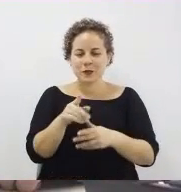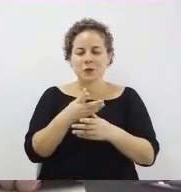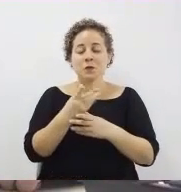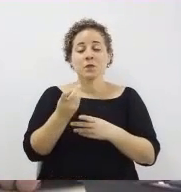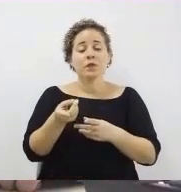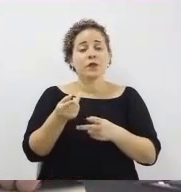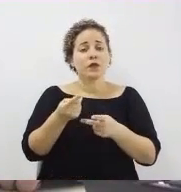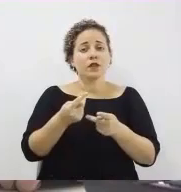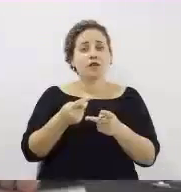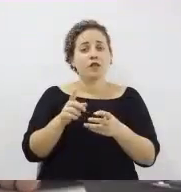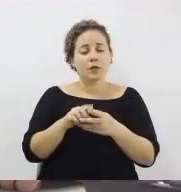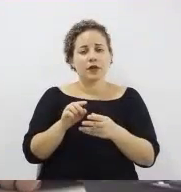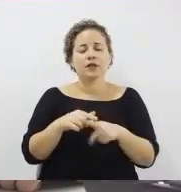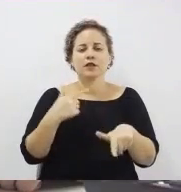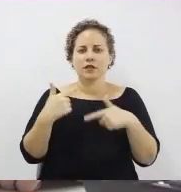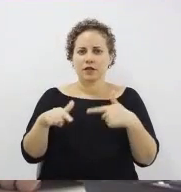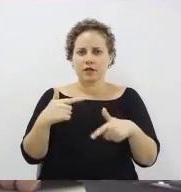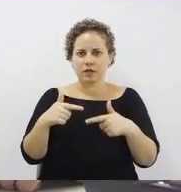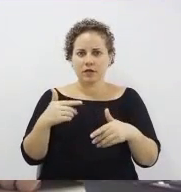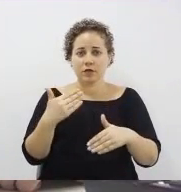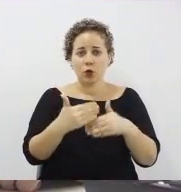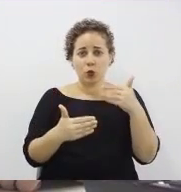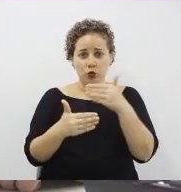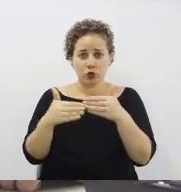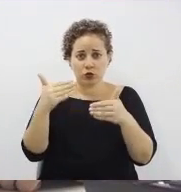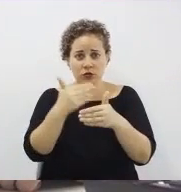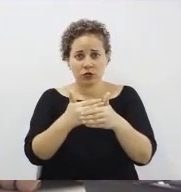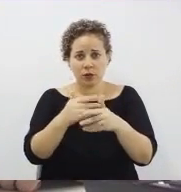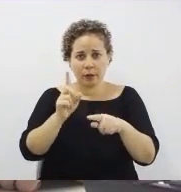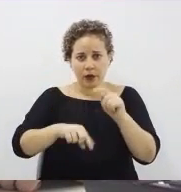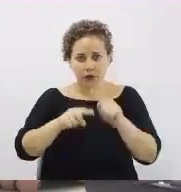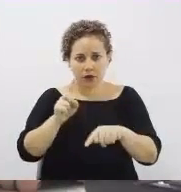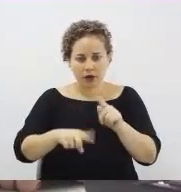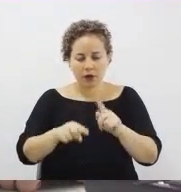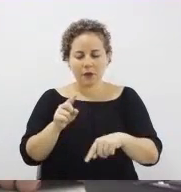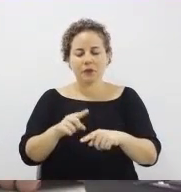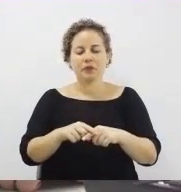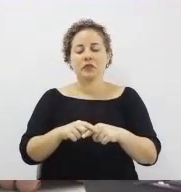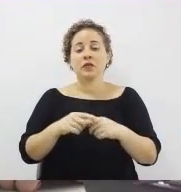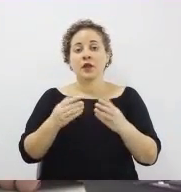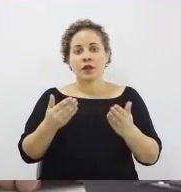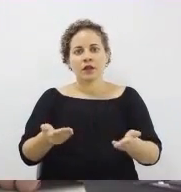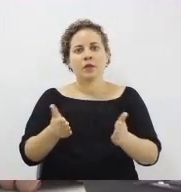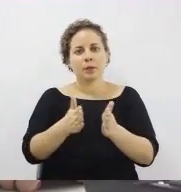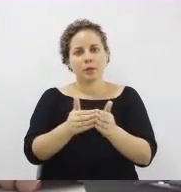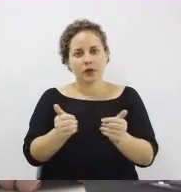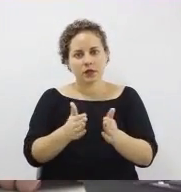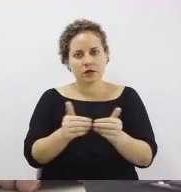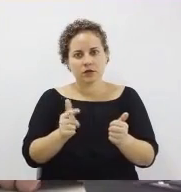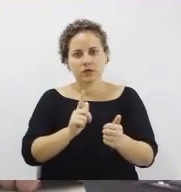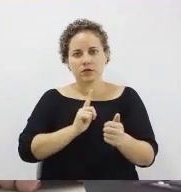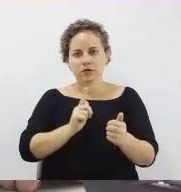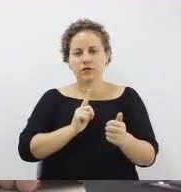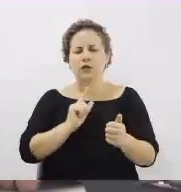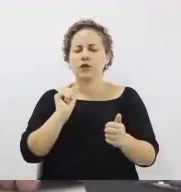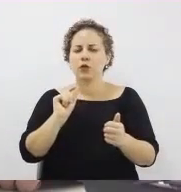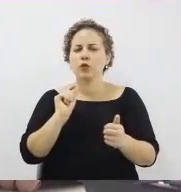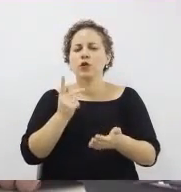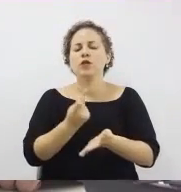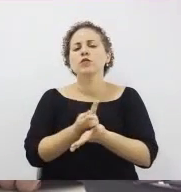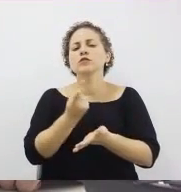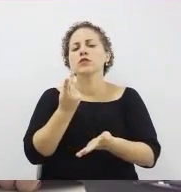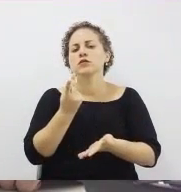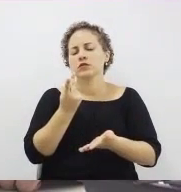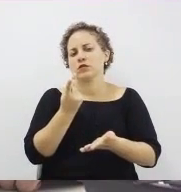de materiais de construção. E nós temos aqui as datas de colocação do pedido. O que aconteceu com a